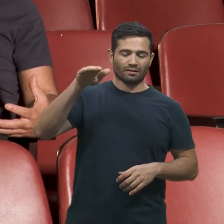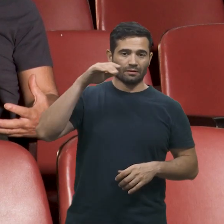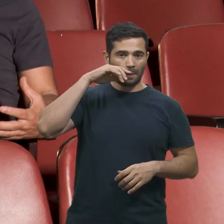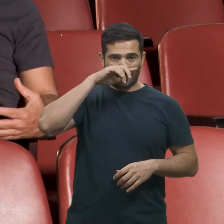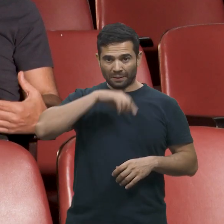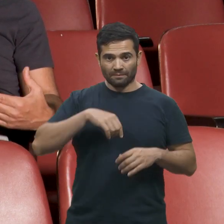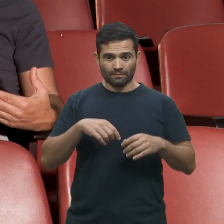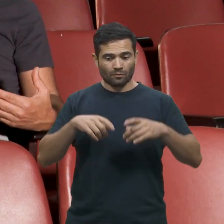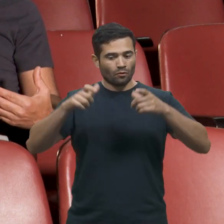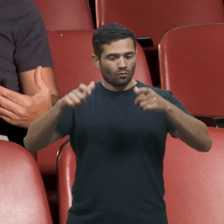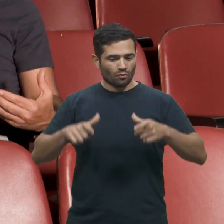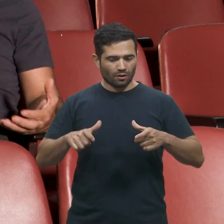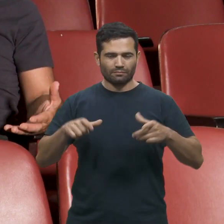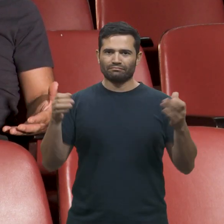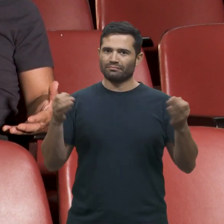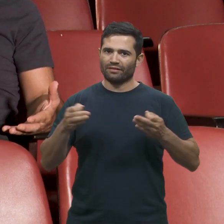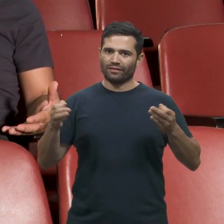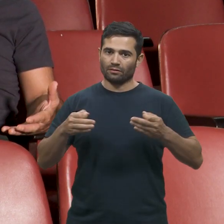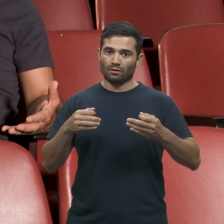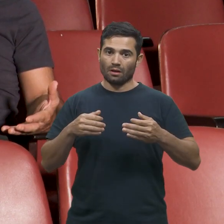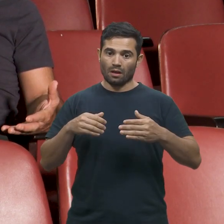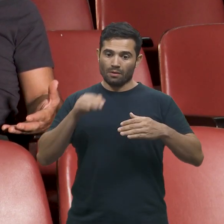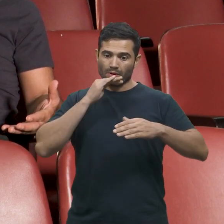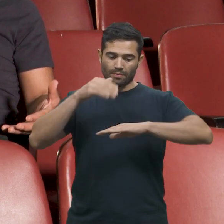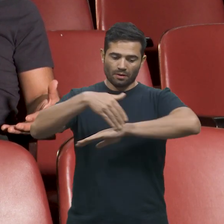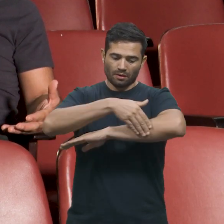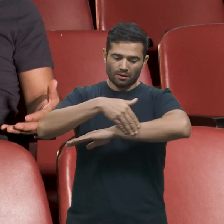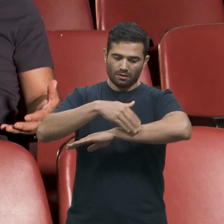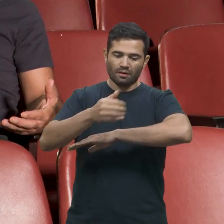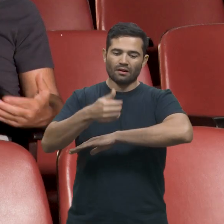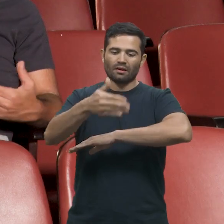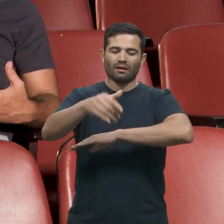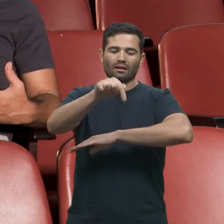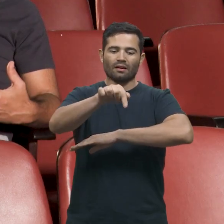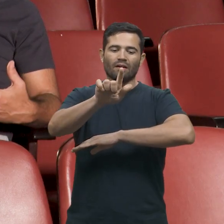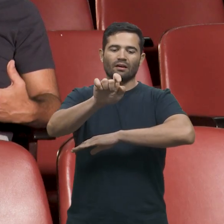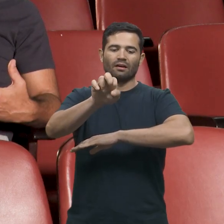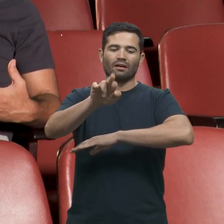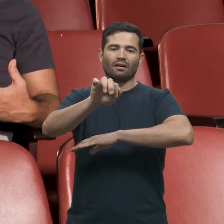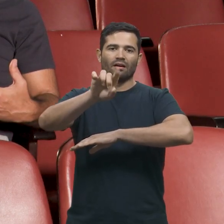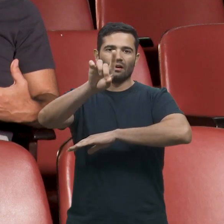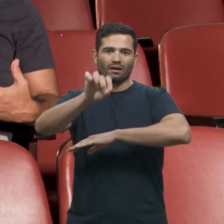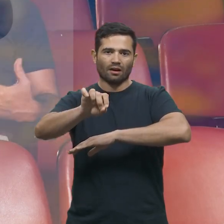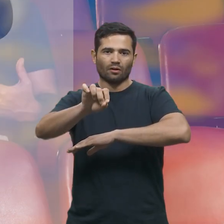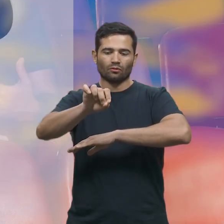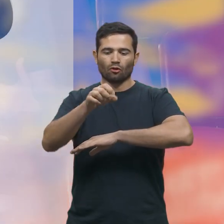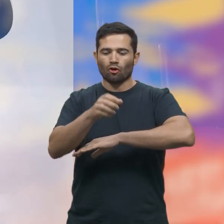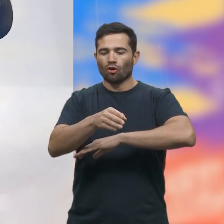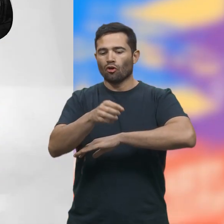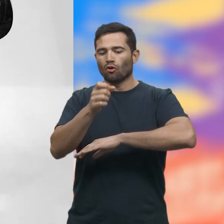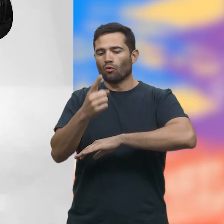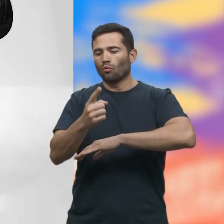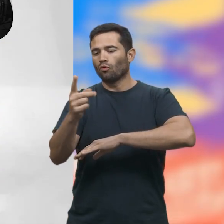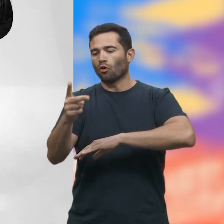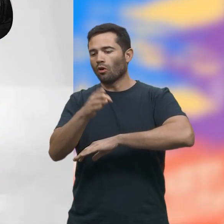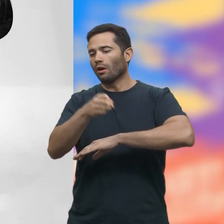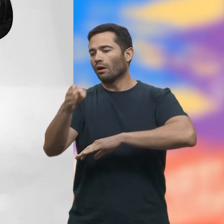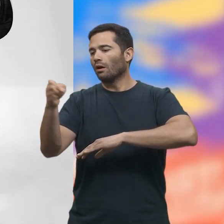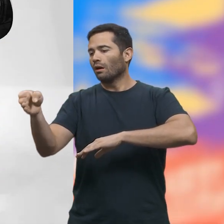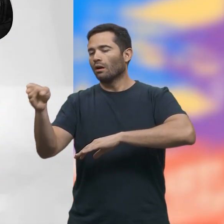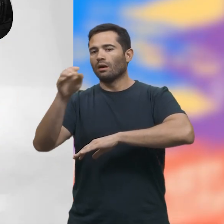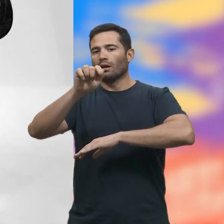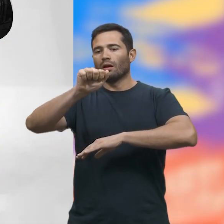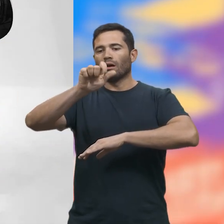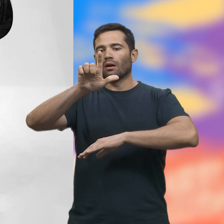rico, que na frente da minha casa morava Geraldo Roca, duas quadras para lá, Almir Sater e Rodrigo